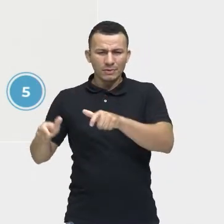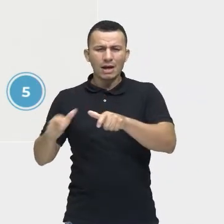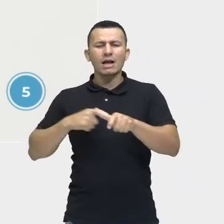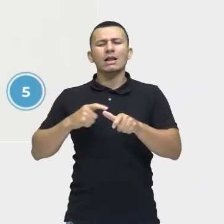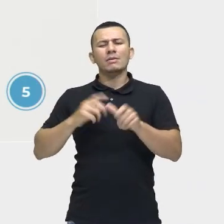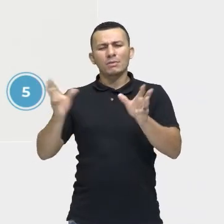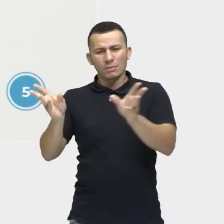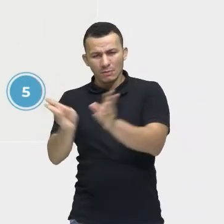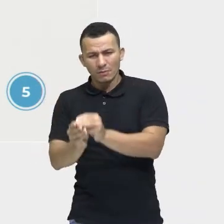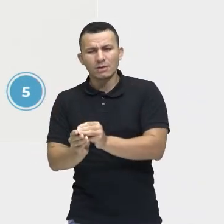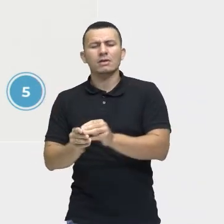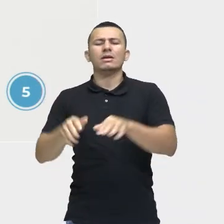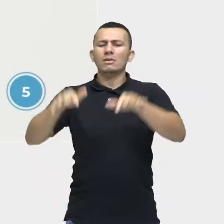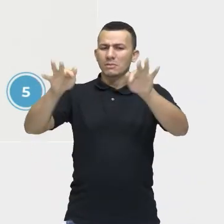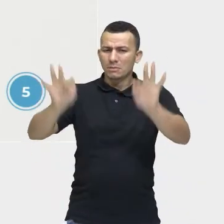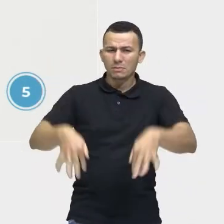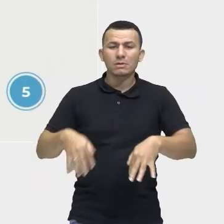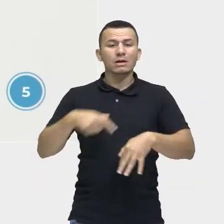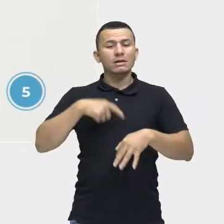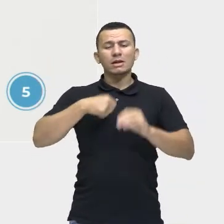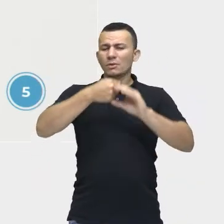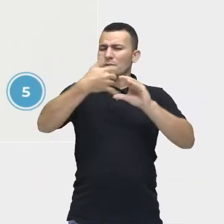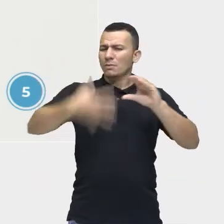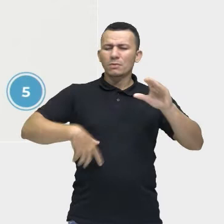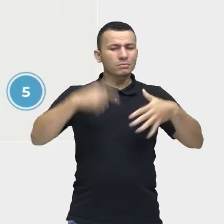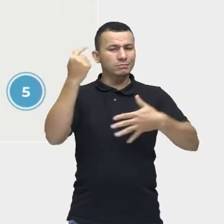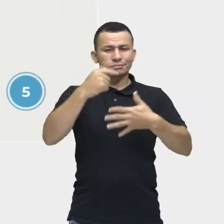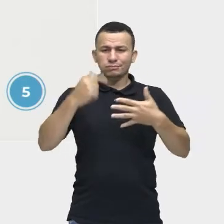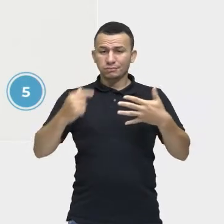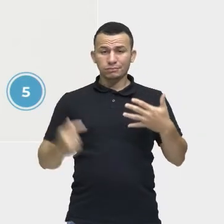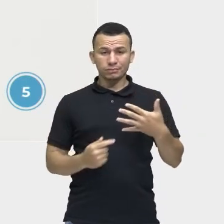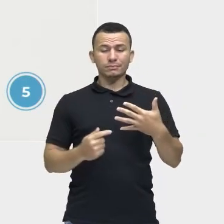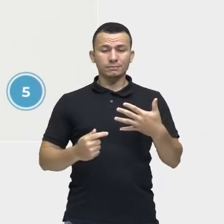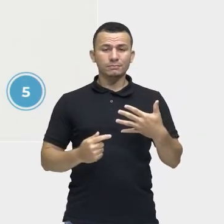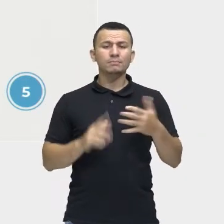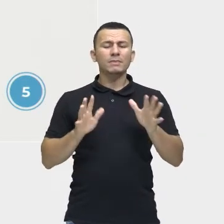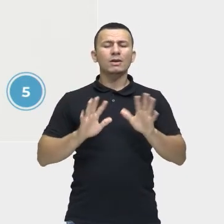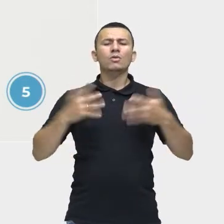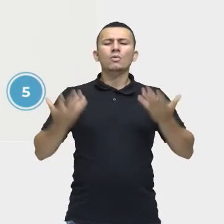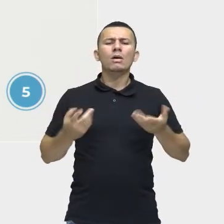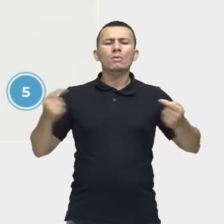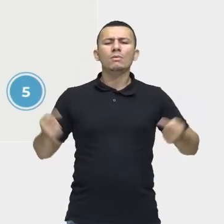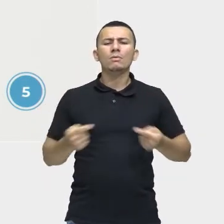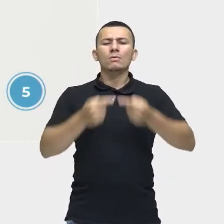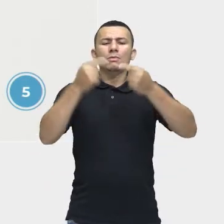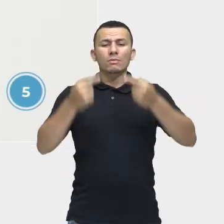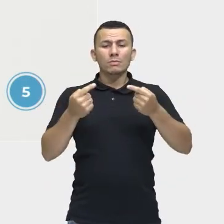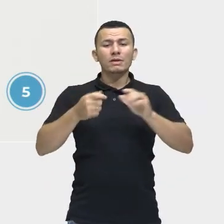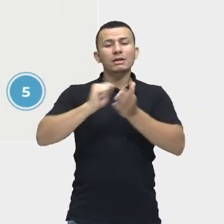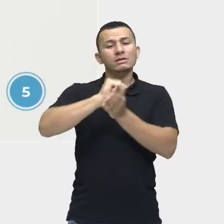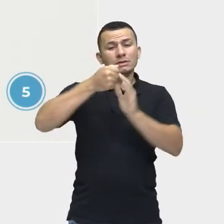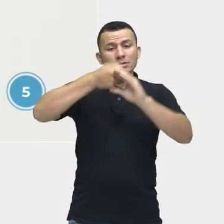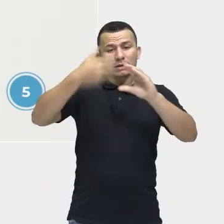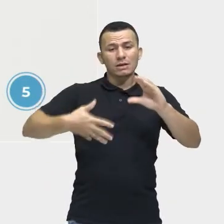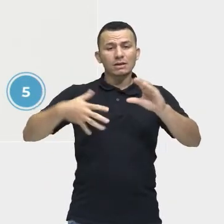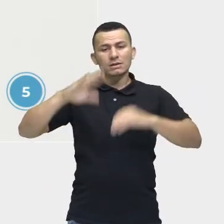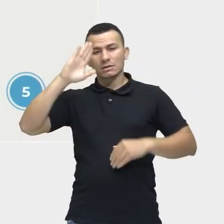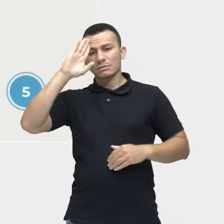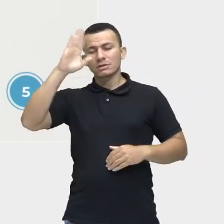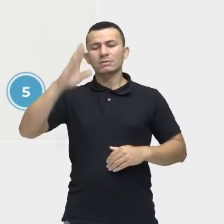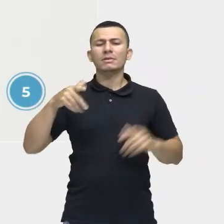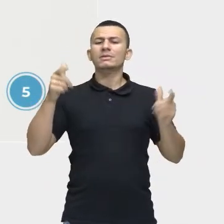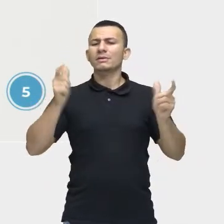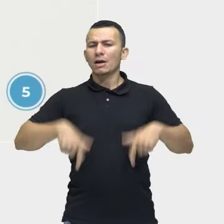o clímax, são várias as características. Onde, meus queridos, está, então, as características principais? Onde estão